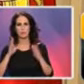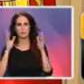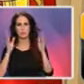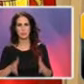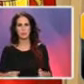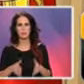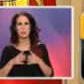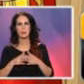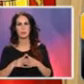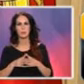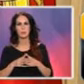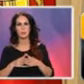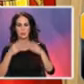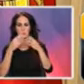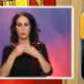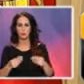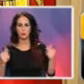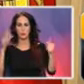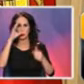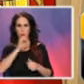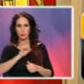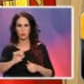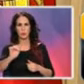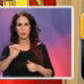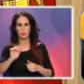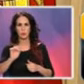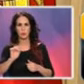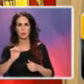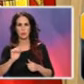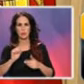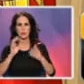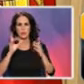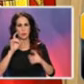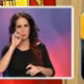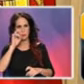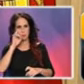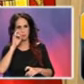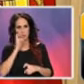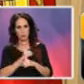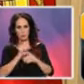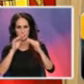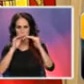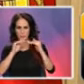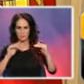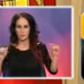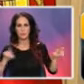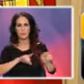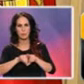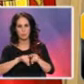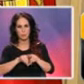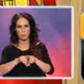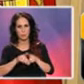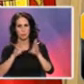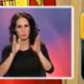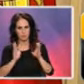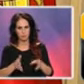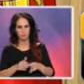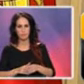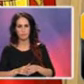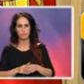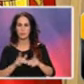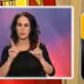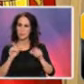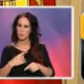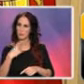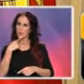necessita de uma solução governativa que assegure a estabilidade política. Referi